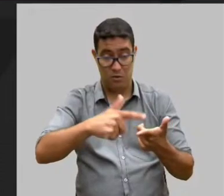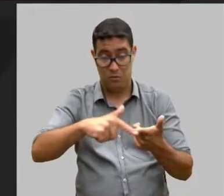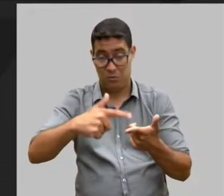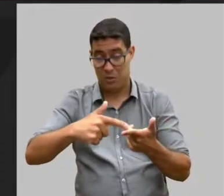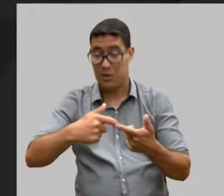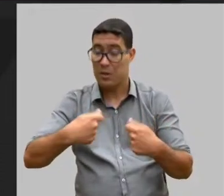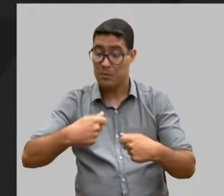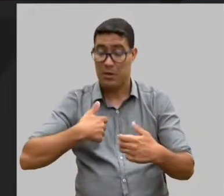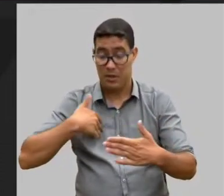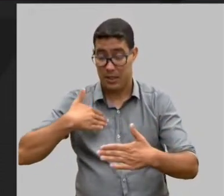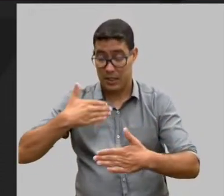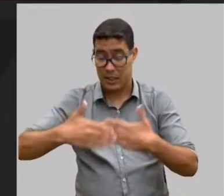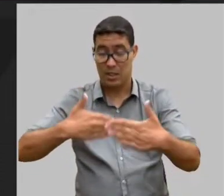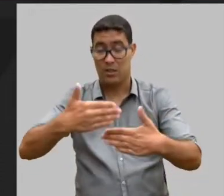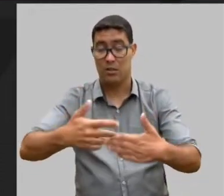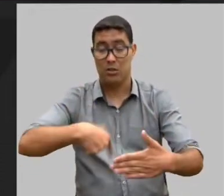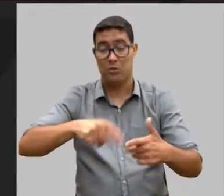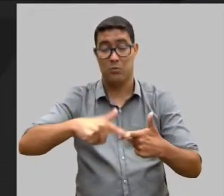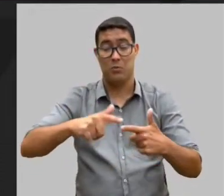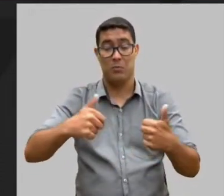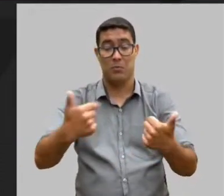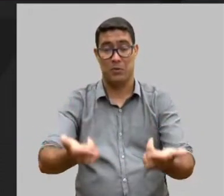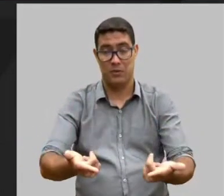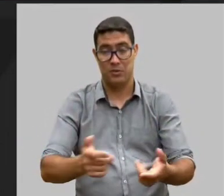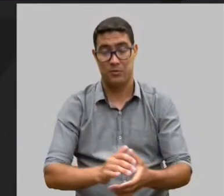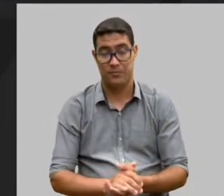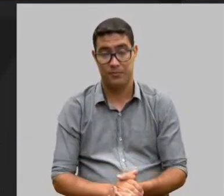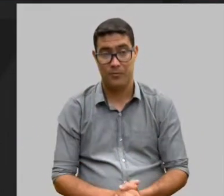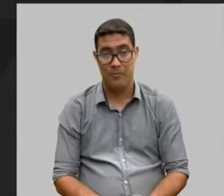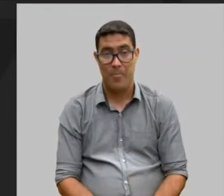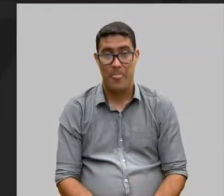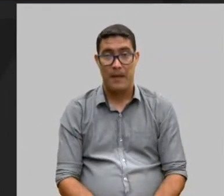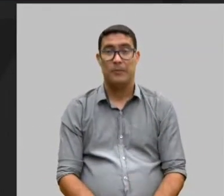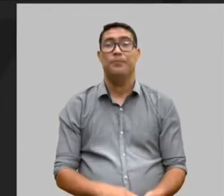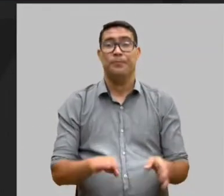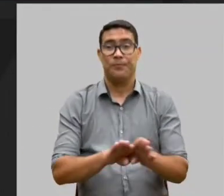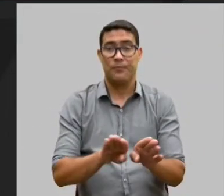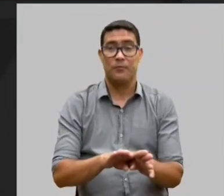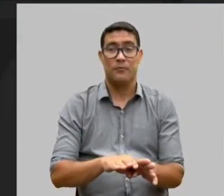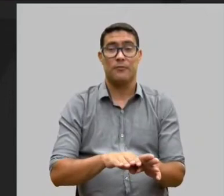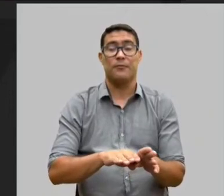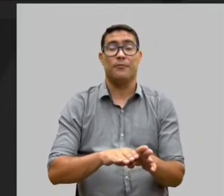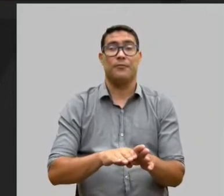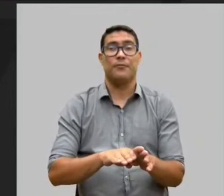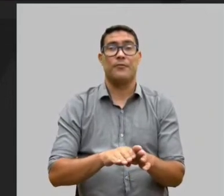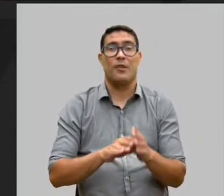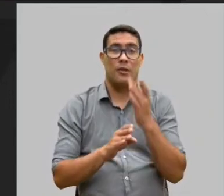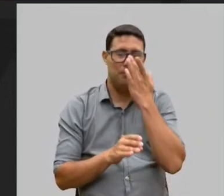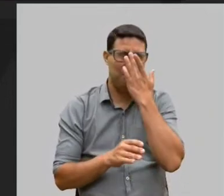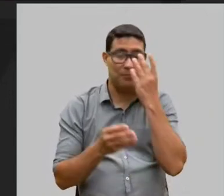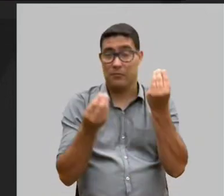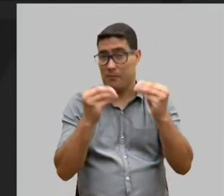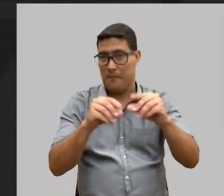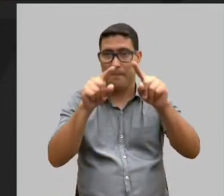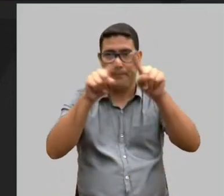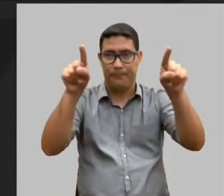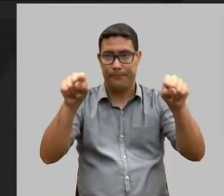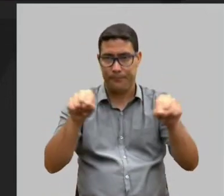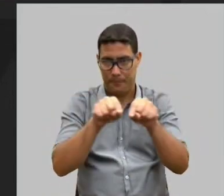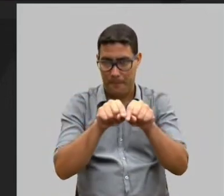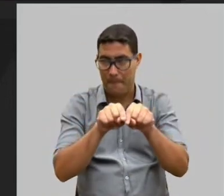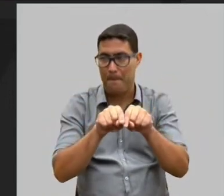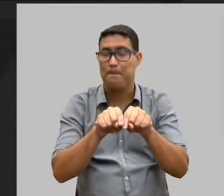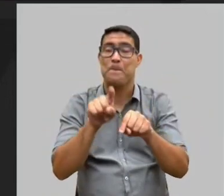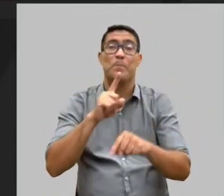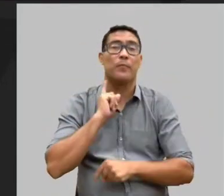frente a evolução da DV dos principais devedores aqui do eh da União aqui eu eh eh eu coloquei esse quadro justamente aqui que é just